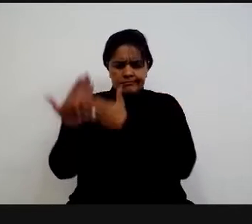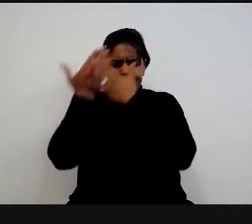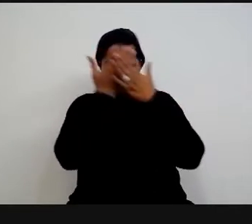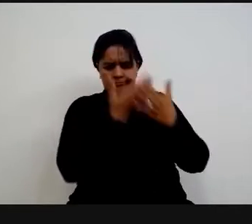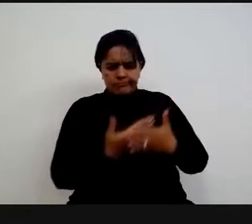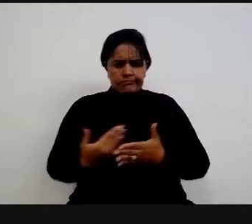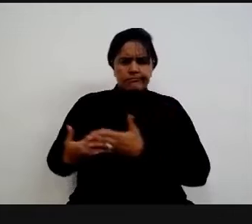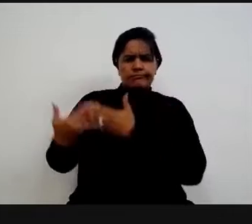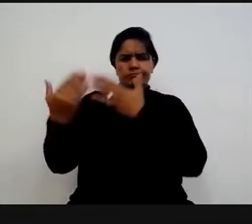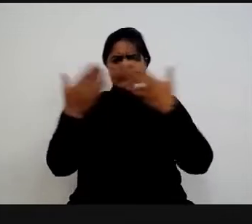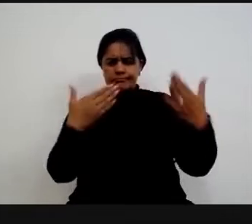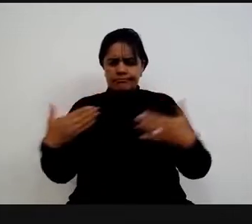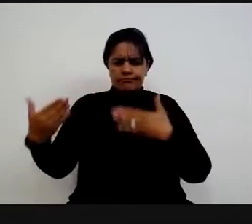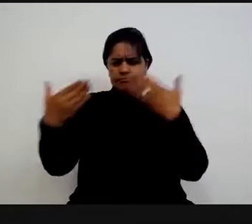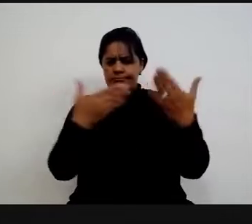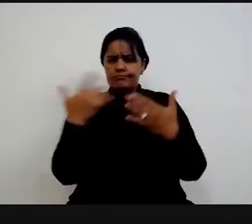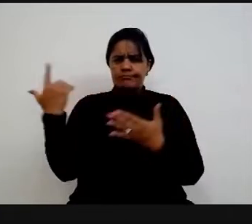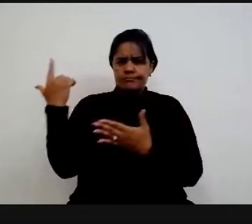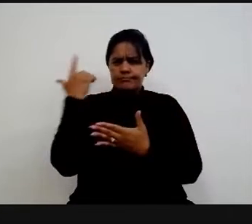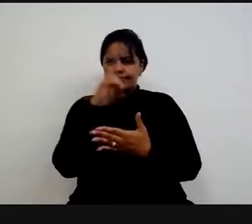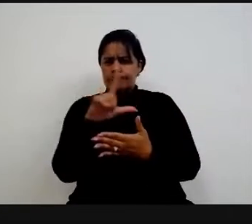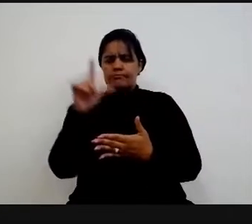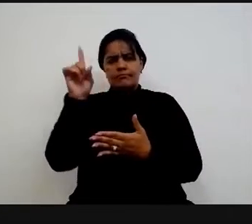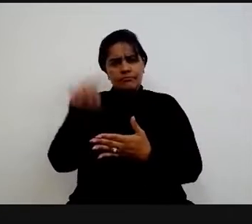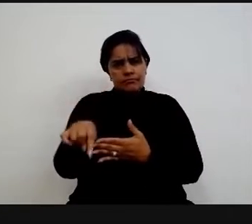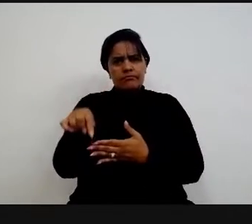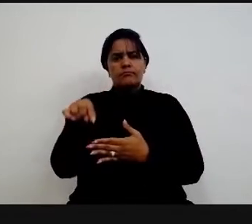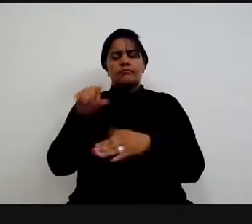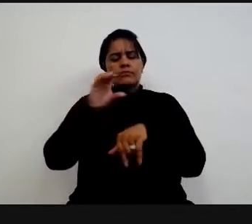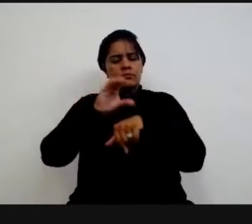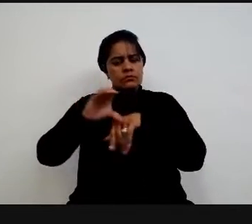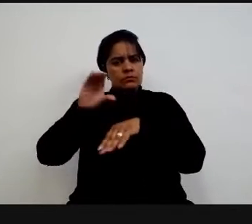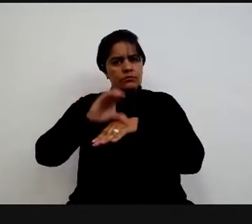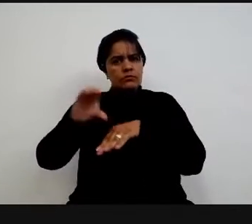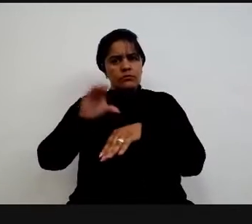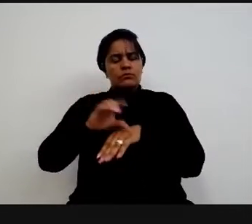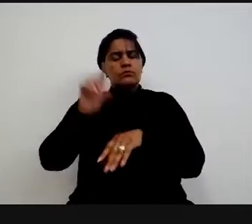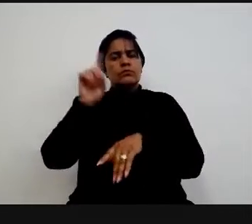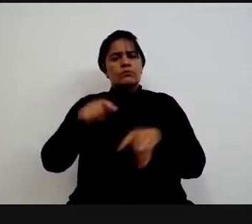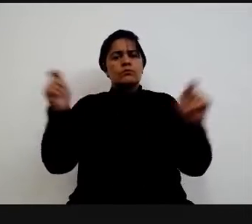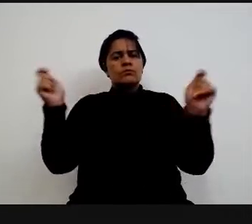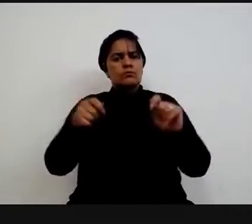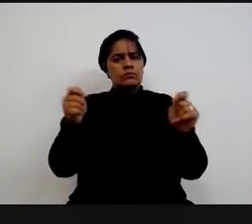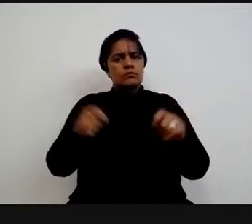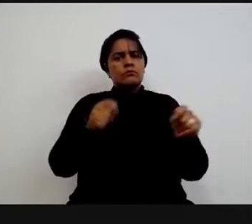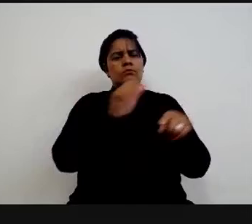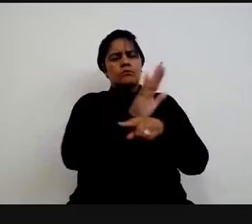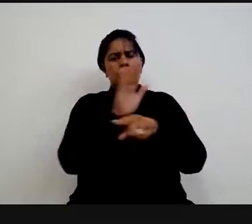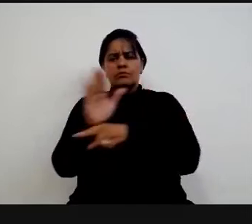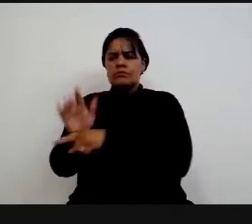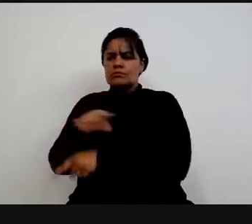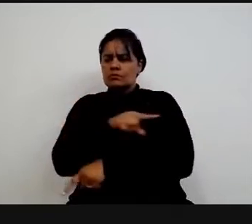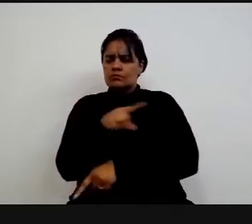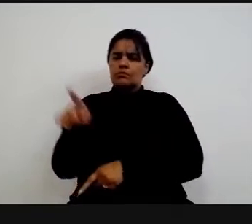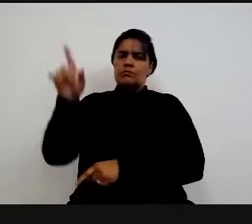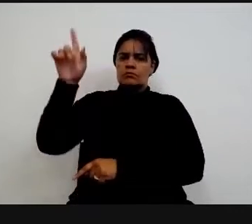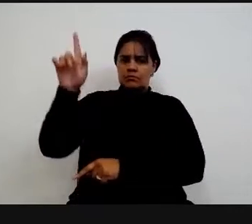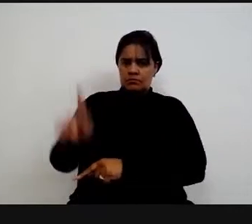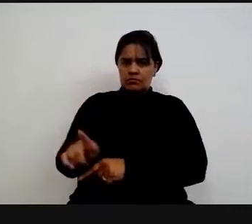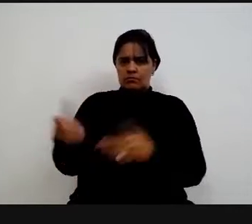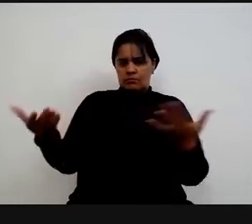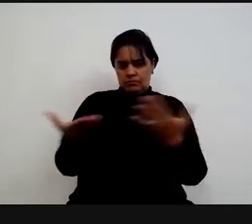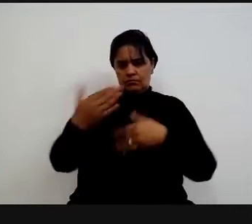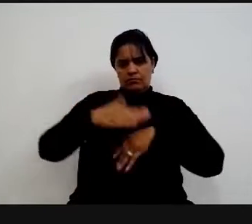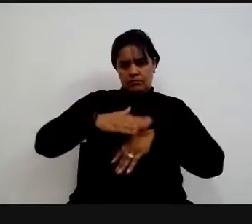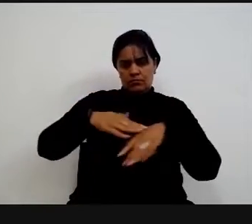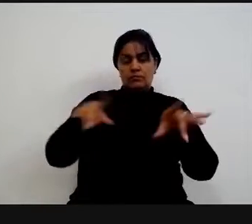os diálogos aí para a gente chegar num formato de cursos que pudesse contemplar gestores no momento e